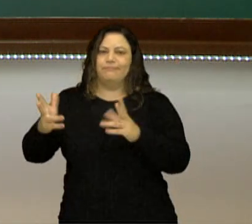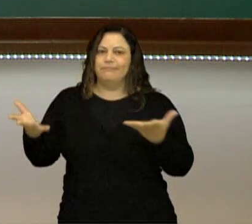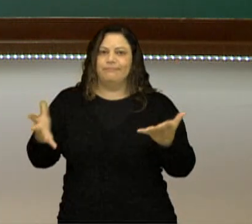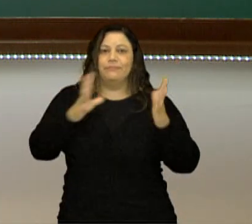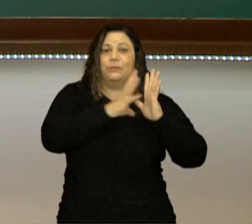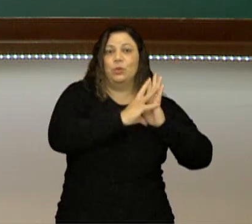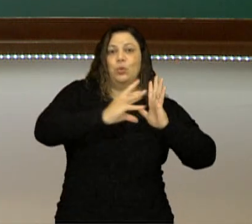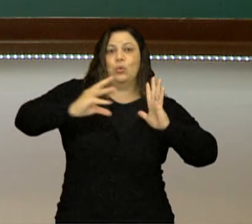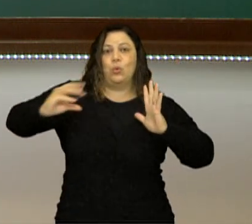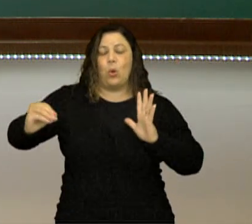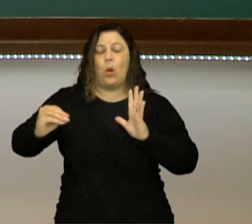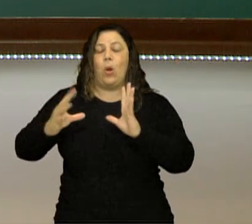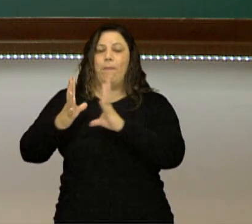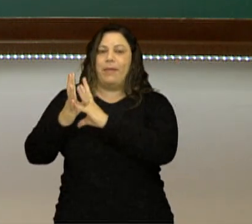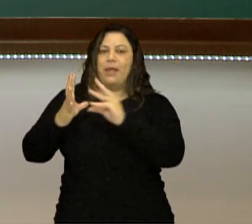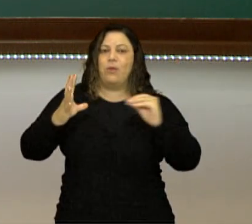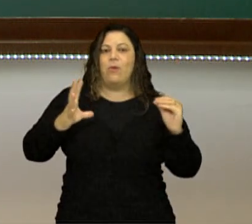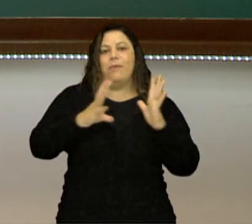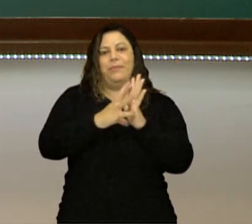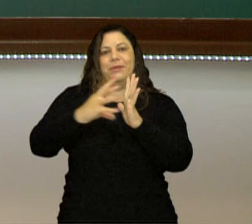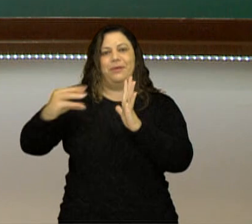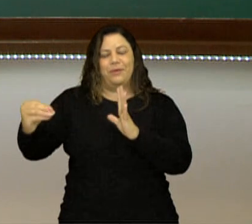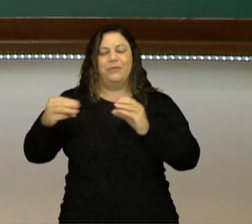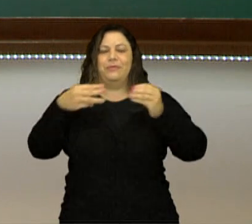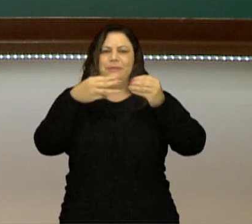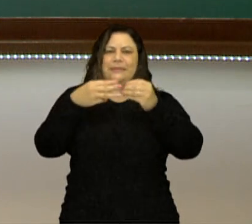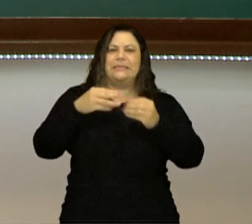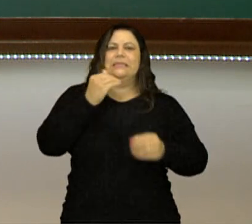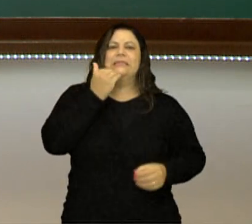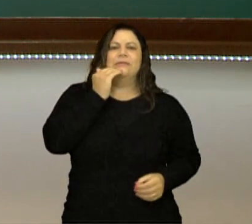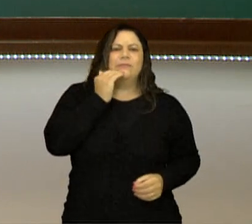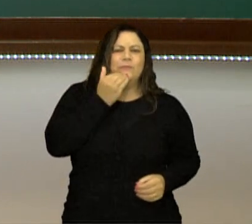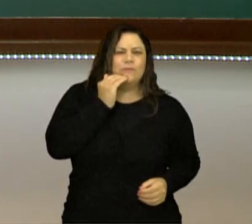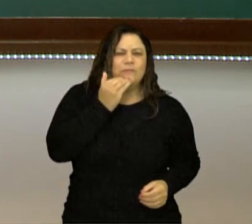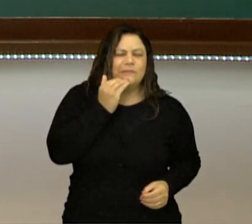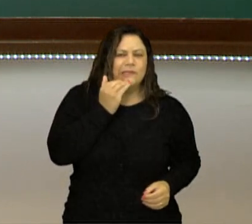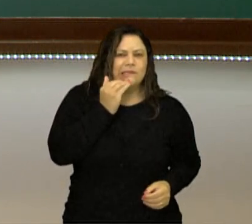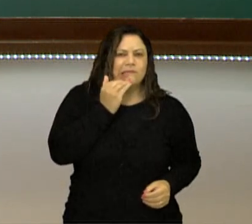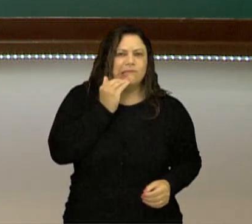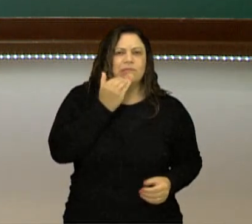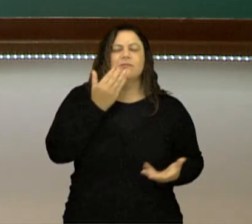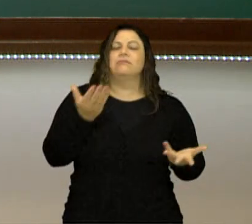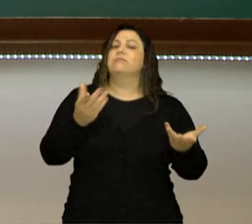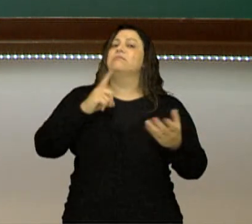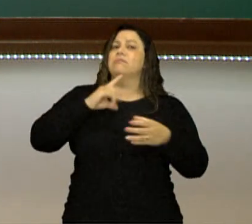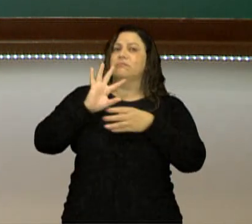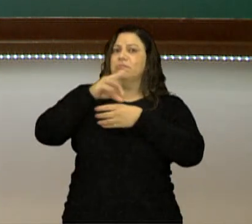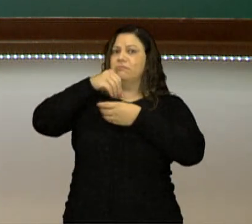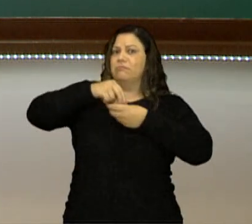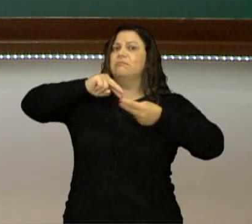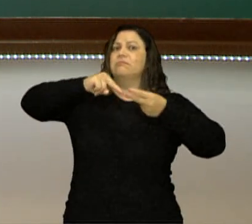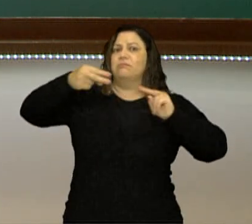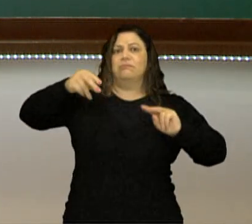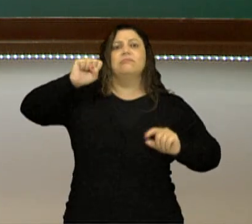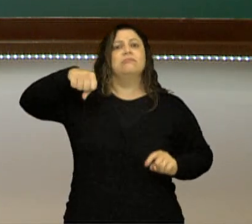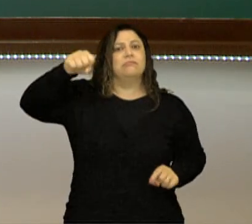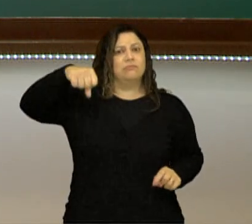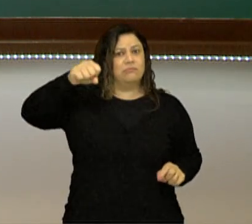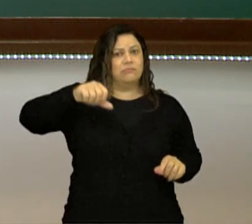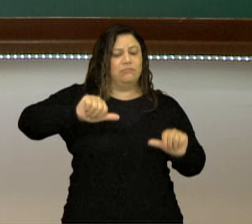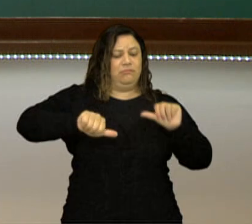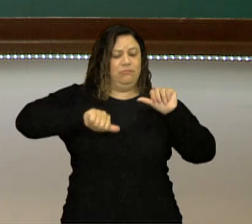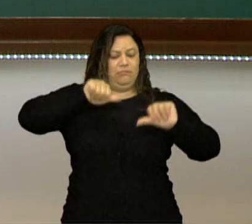Cópias de células danificadas. Tem o DNA nosso ali? Tem o DNA nosso, mas ele está alterado e foi produzindo